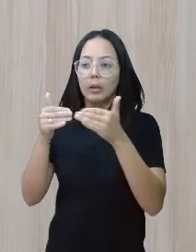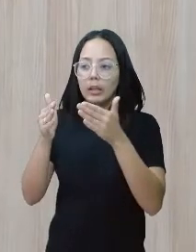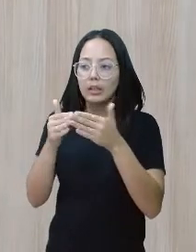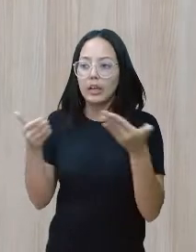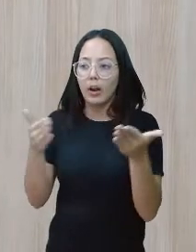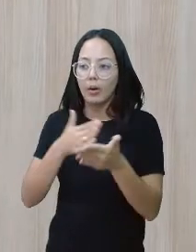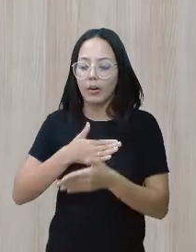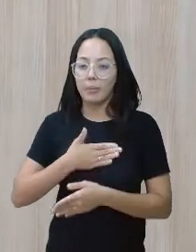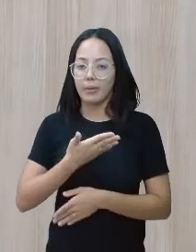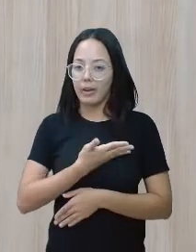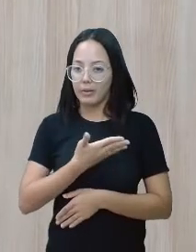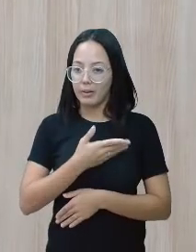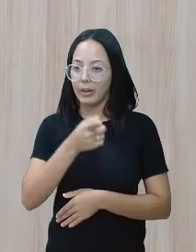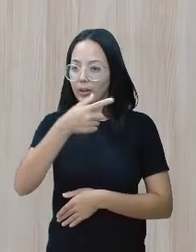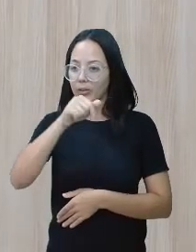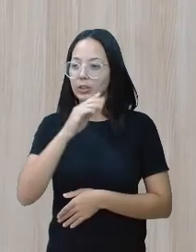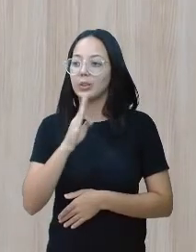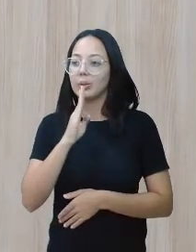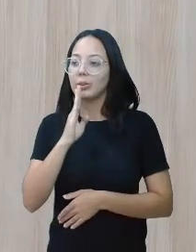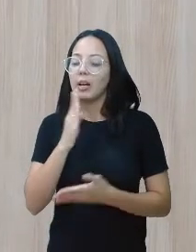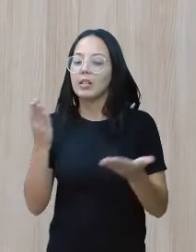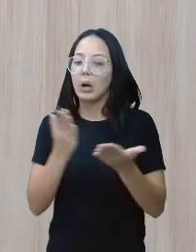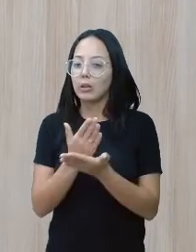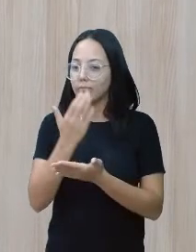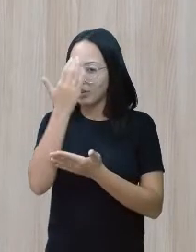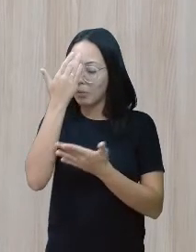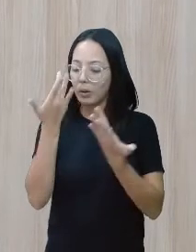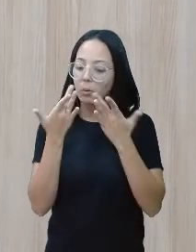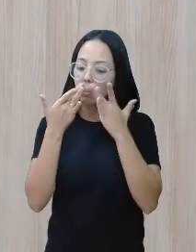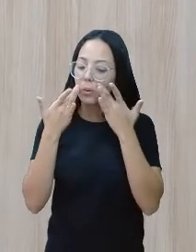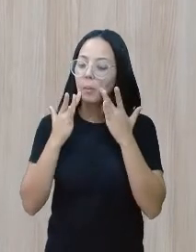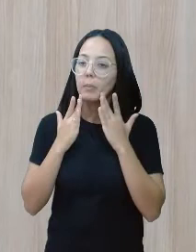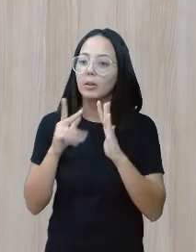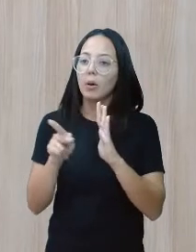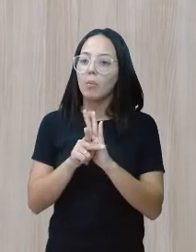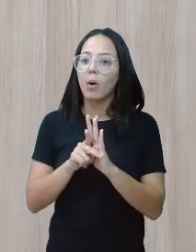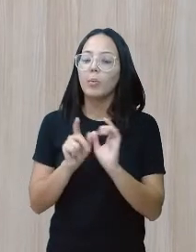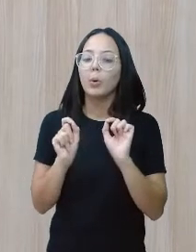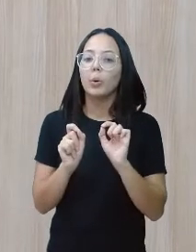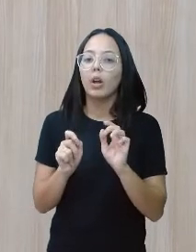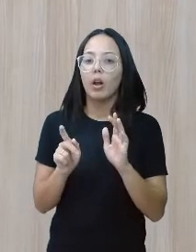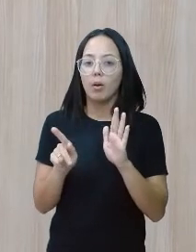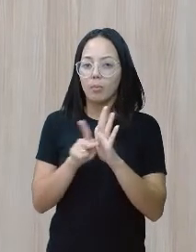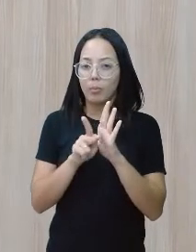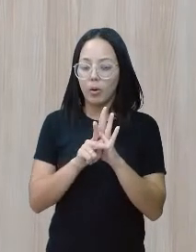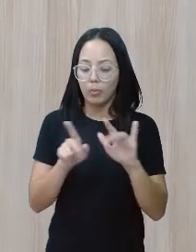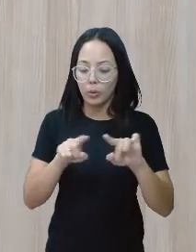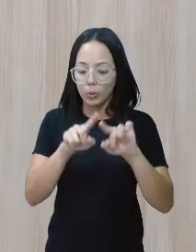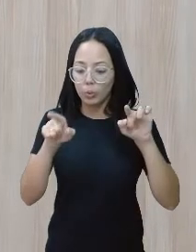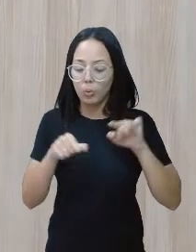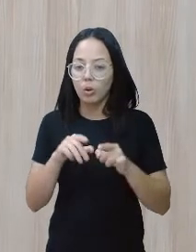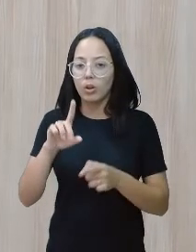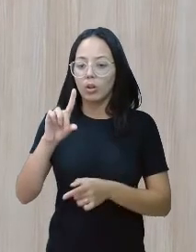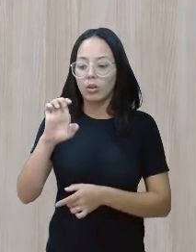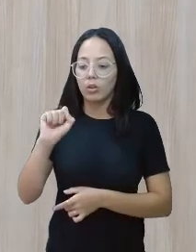minha, conhecida de vocês, fazer uma interpretação dramática do trecho do Quarto de Despejo, que é esse